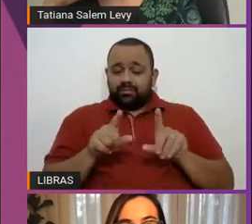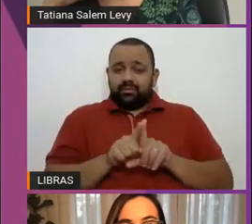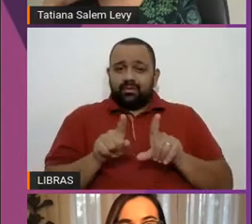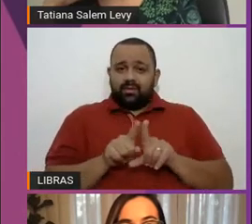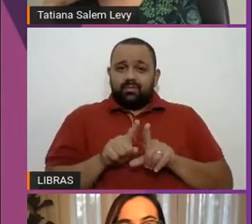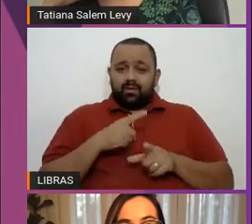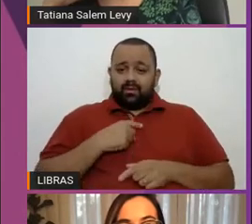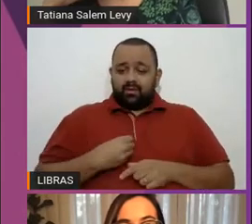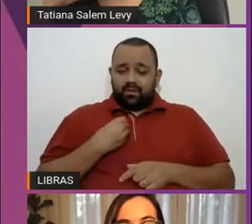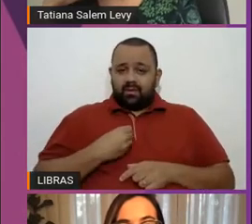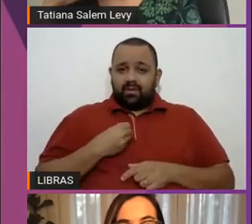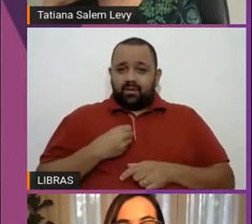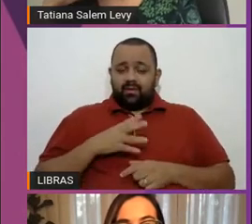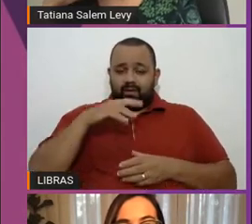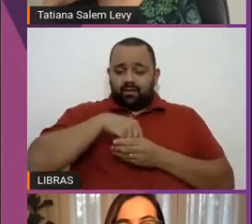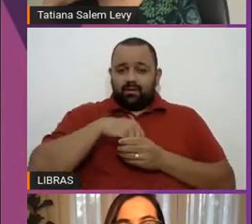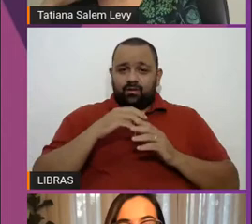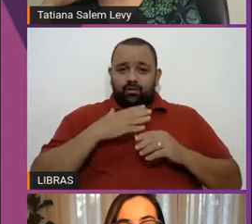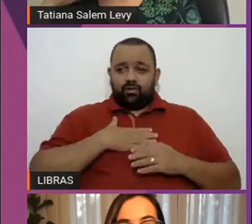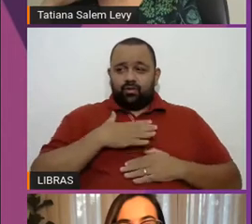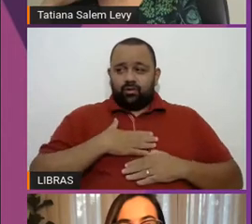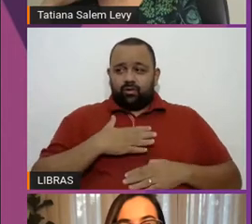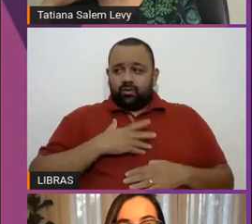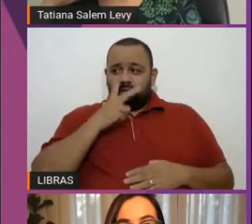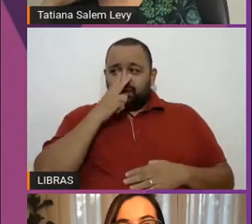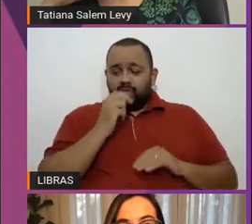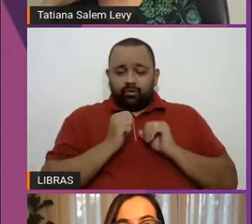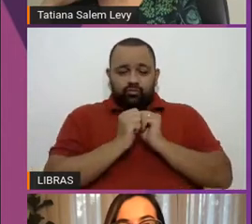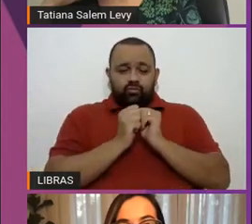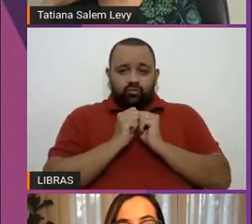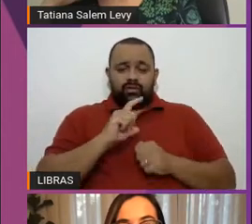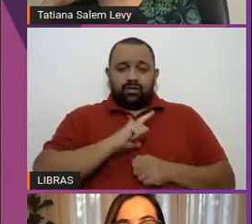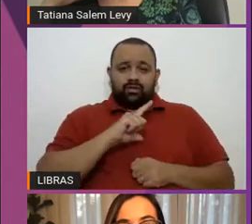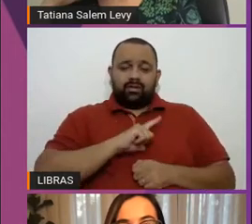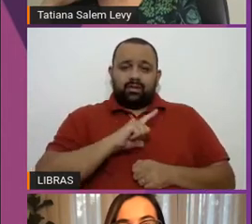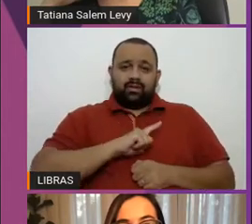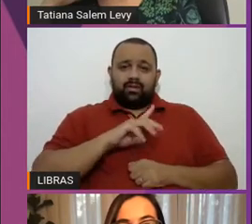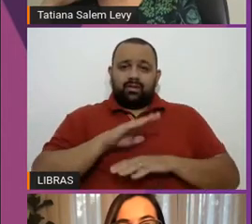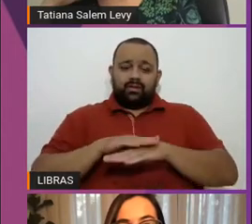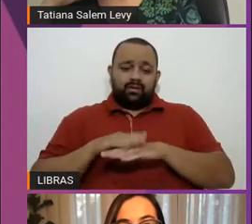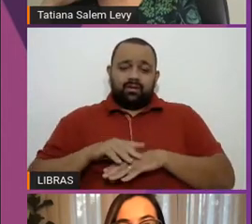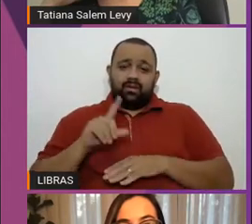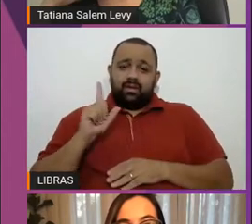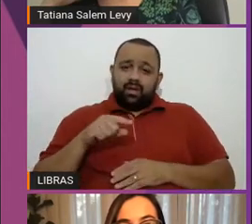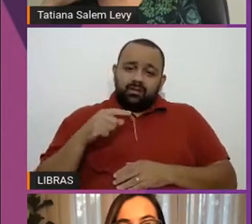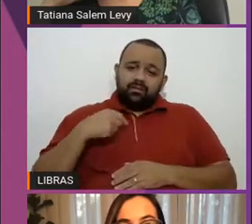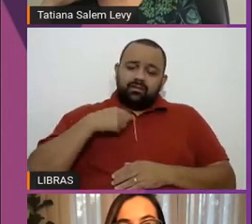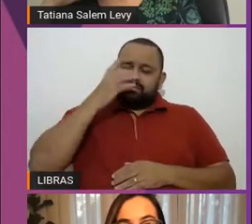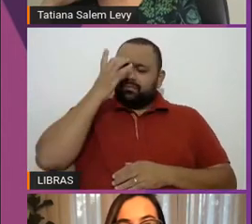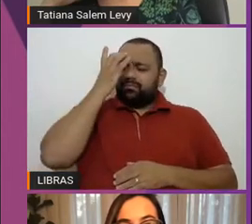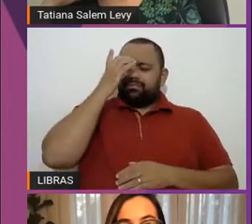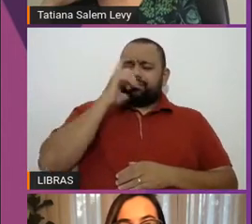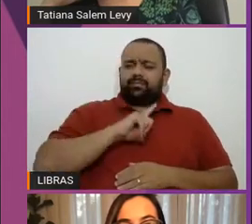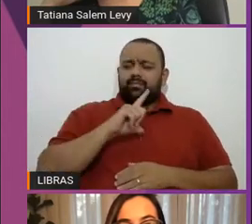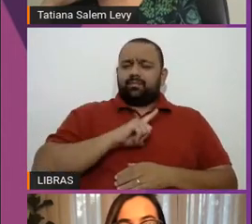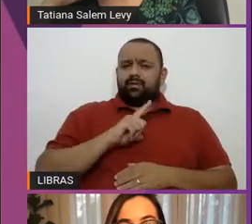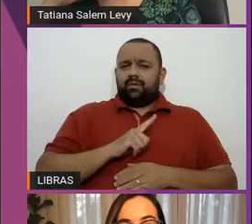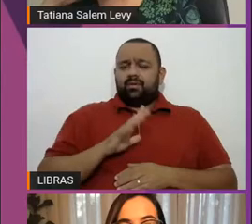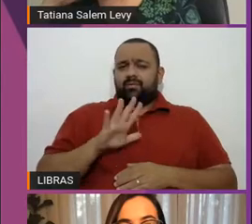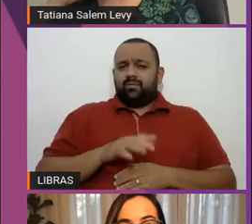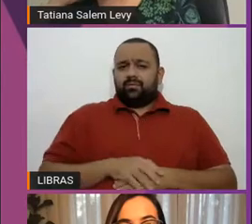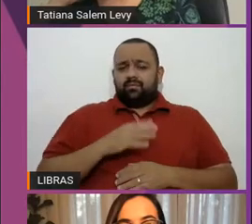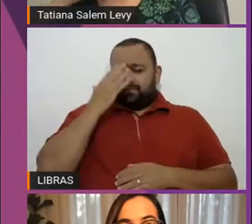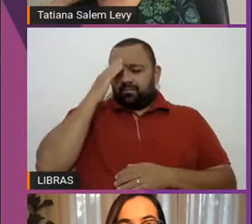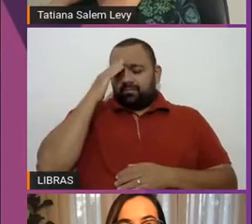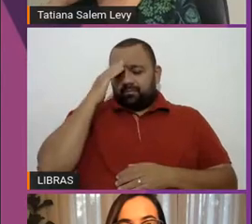estar habitar esse corpo né Então as coisas andam muito juntos para mim Eu também só precisa bastante racional na verdade mas acho que tem um